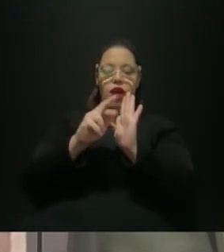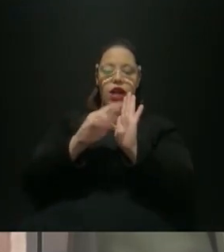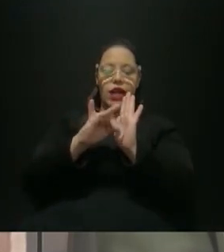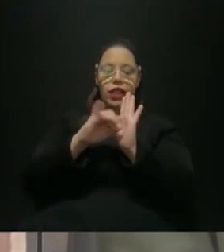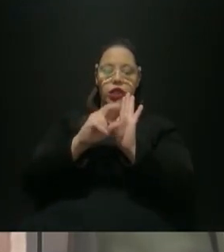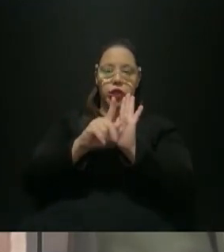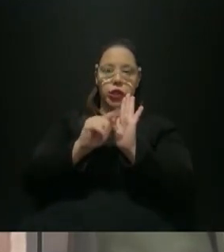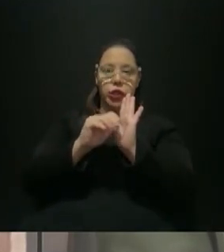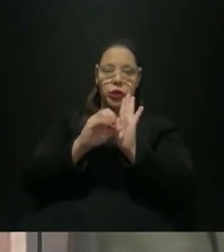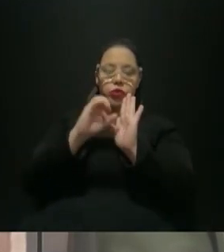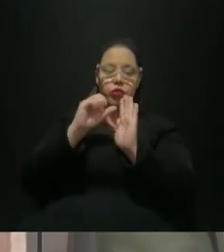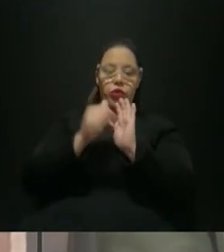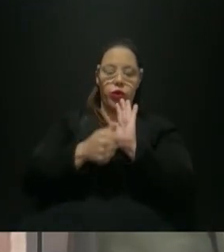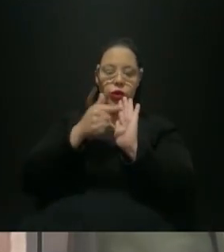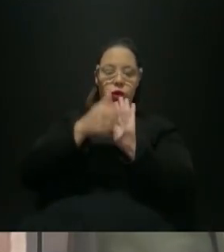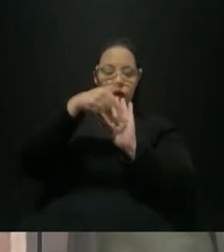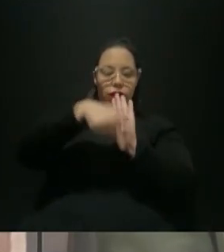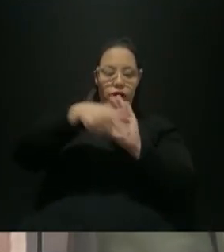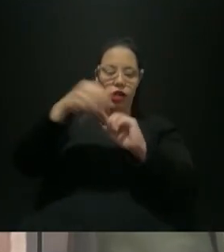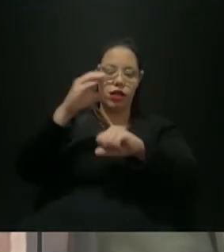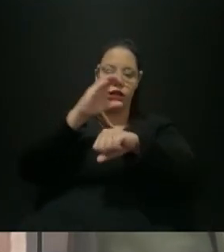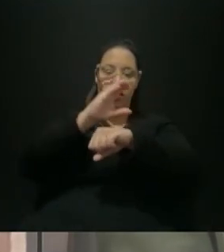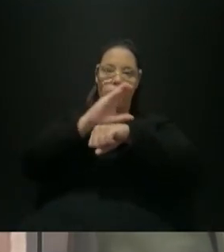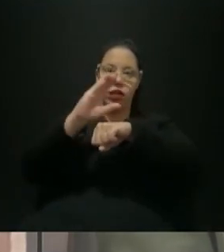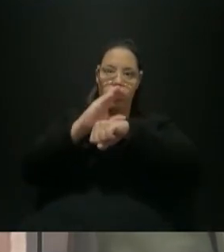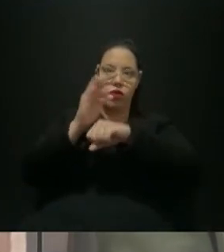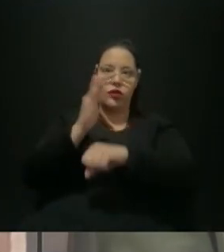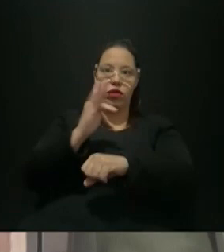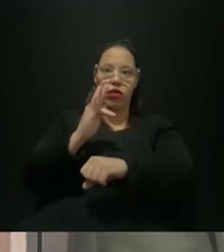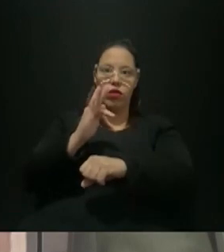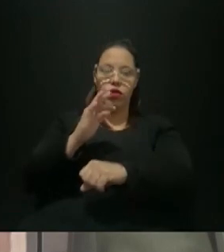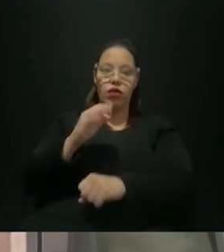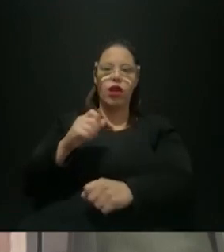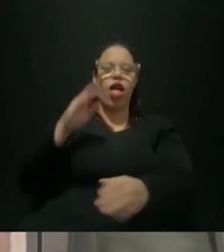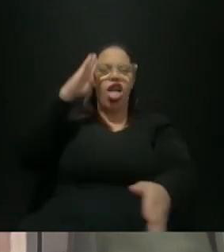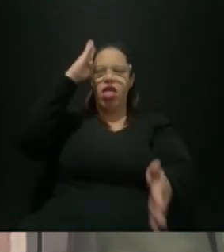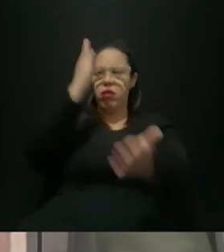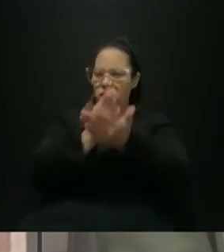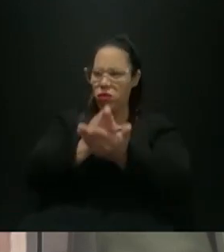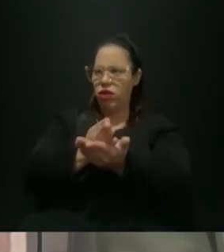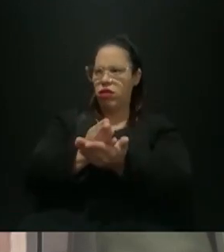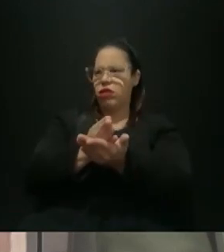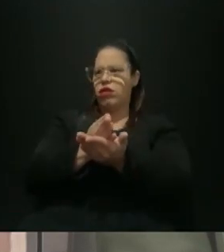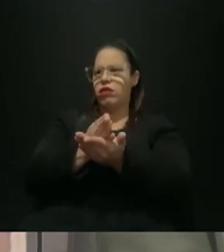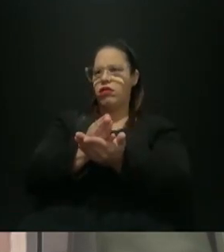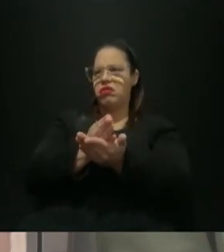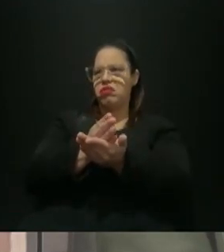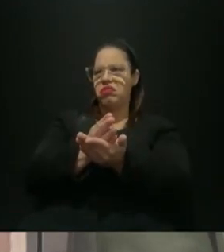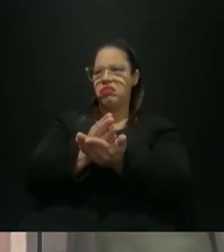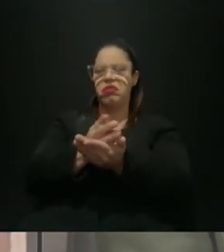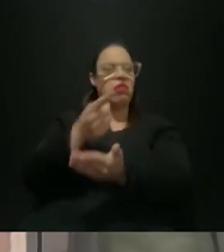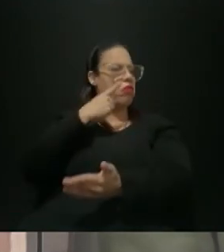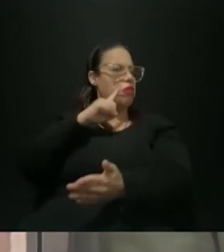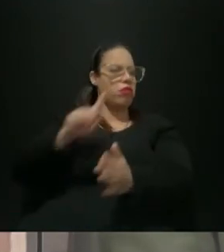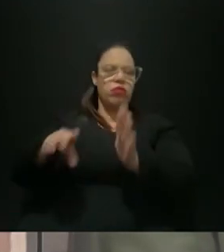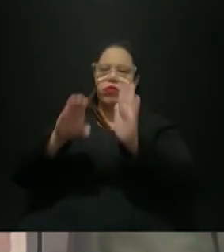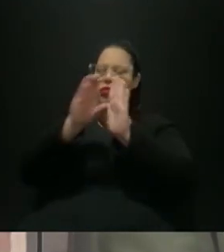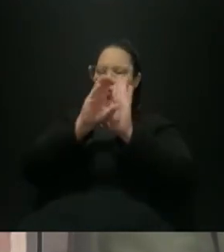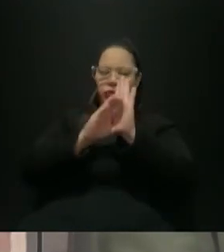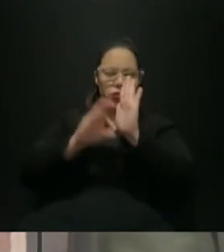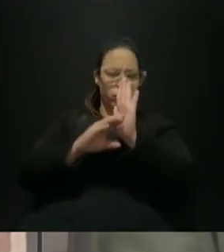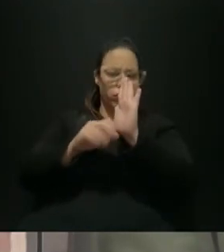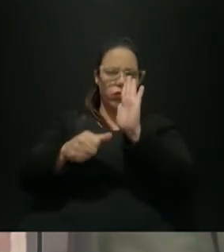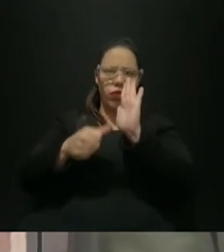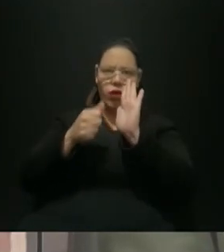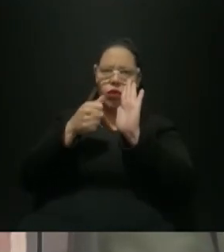onde coloca que a criança é prioridade absoluta. Não tem nenhum outro artigo da Constituição que coloque algum direito